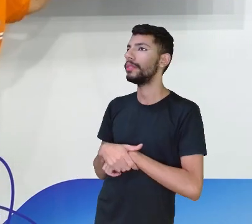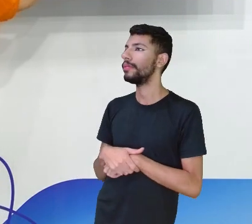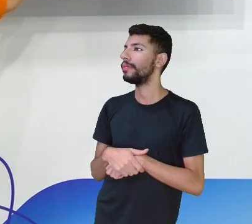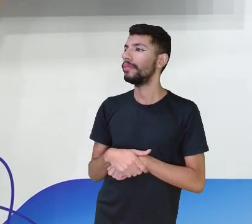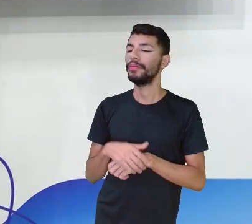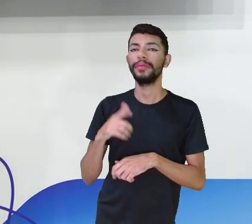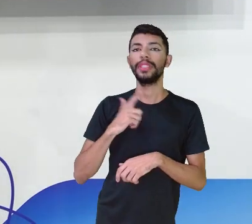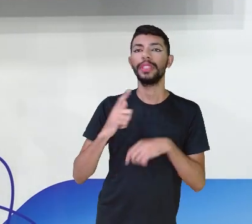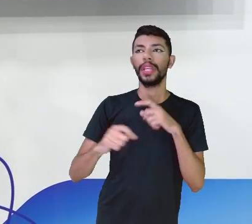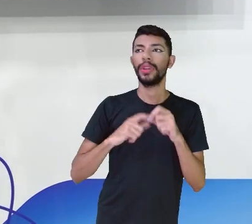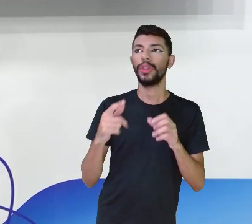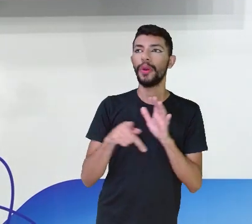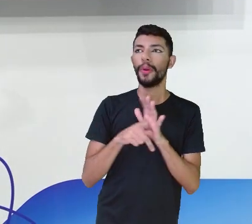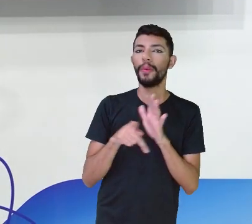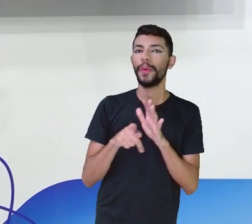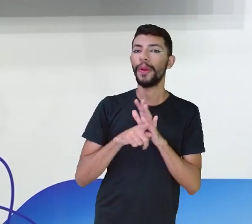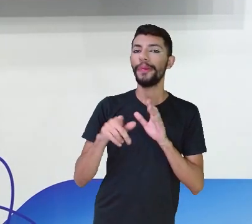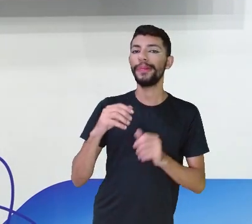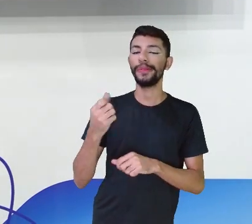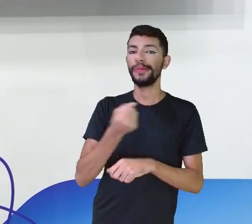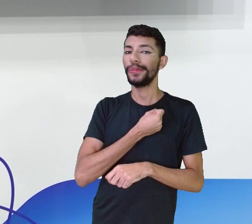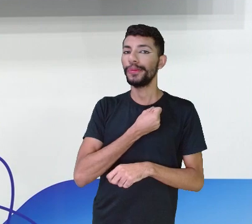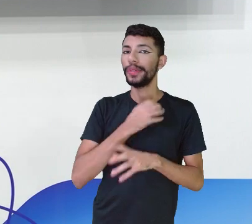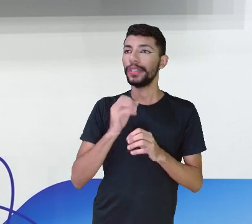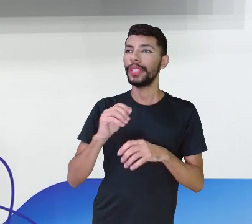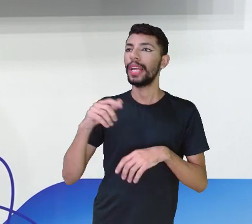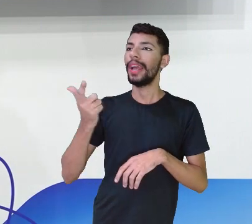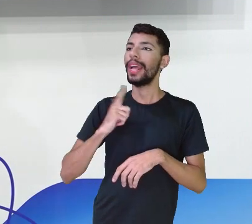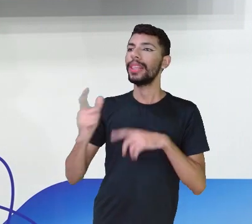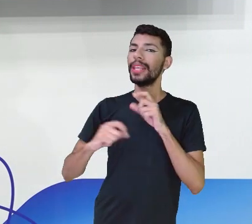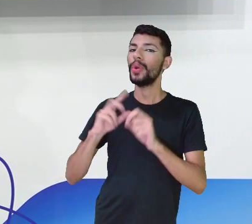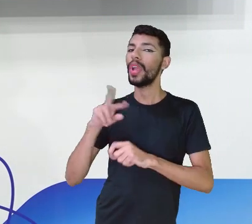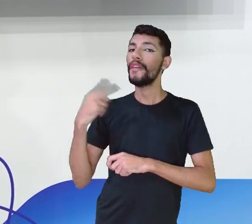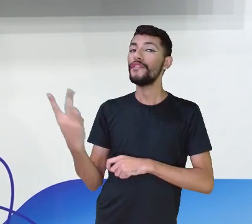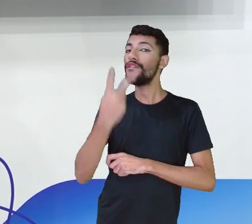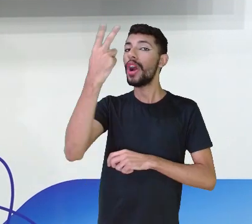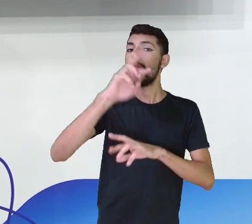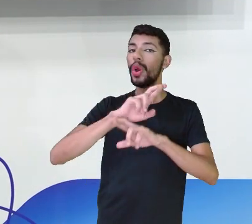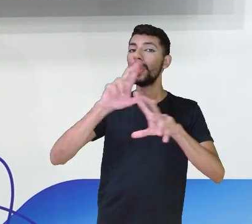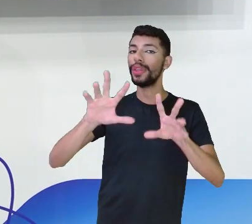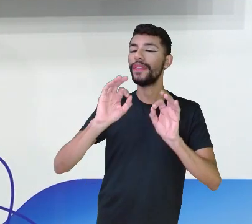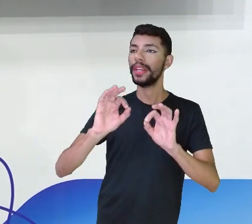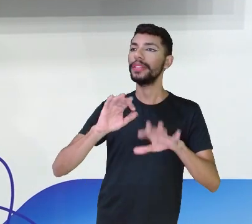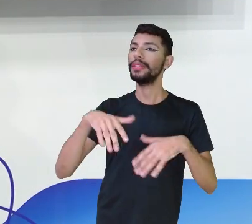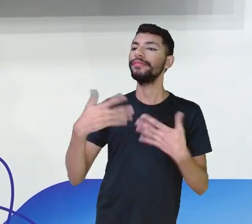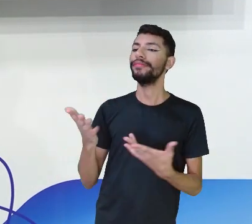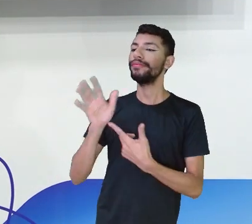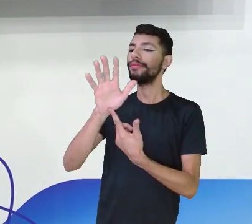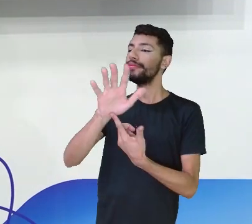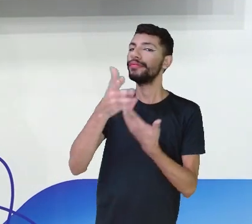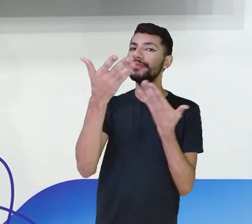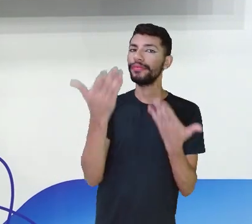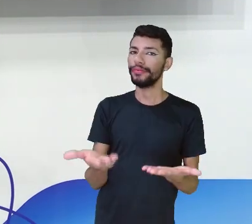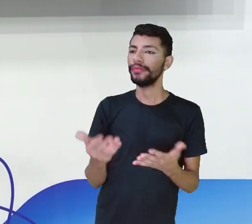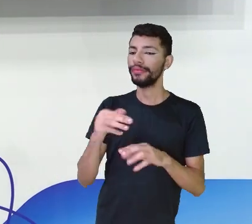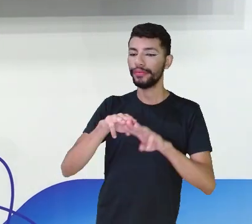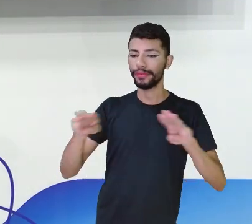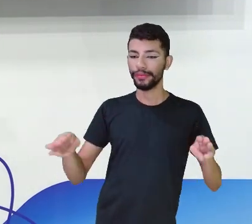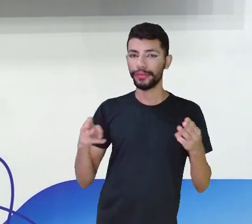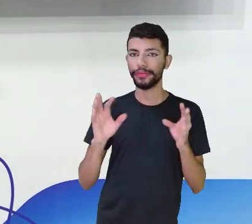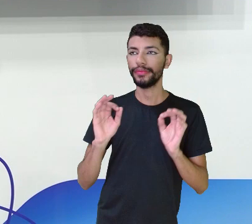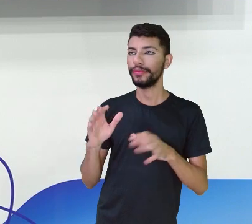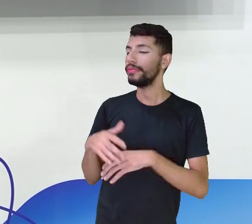eu tenha o meu algarismo, ele vai possuir valores diferentes, como eu mostrei aqui na mesa,